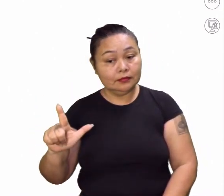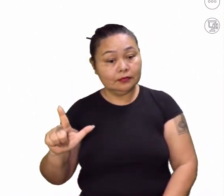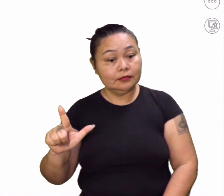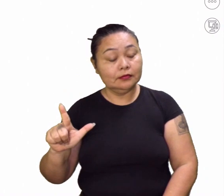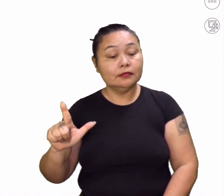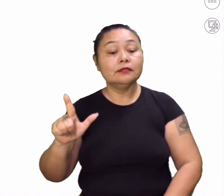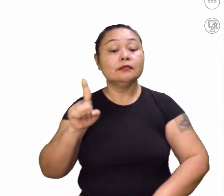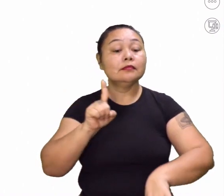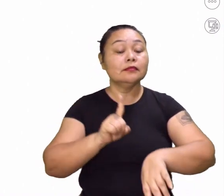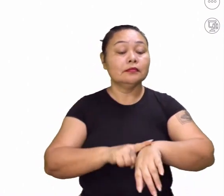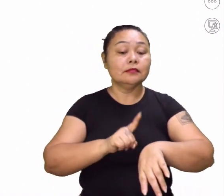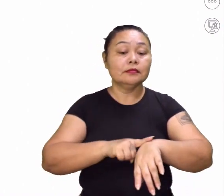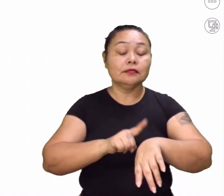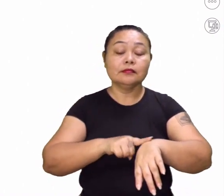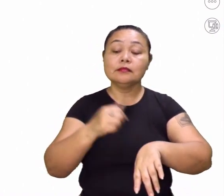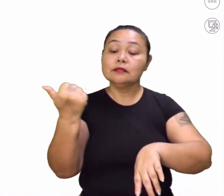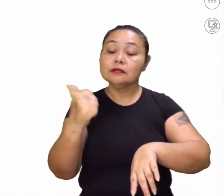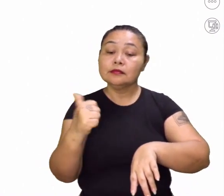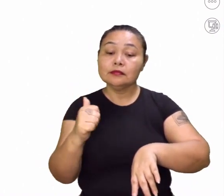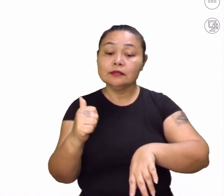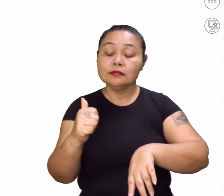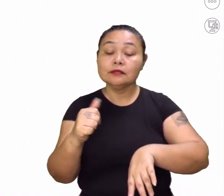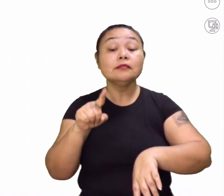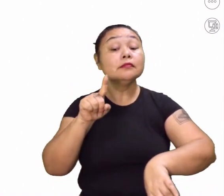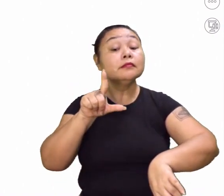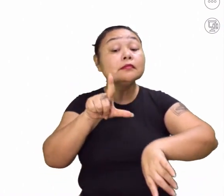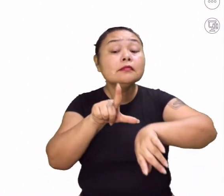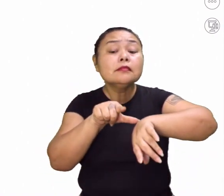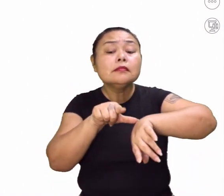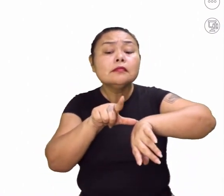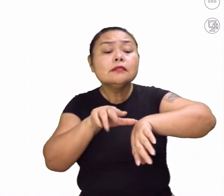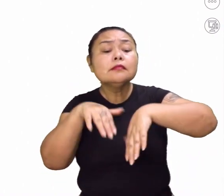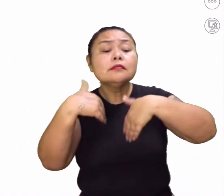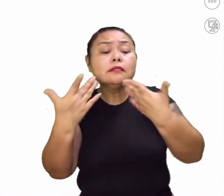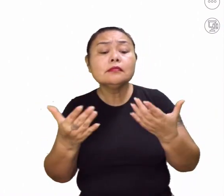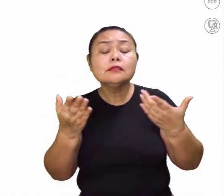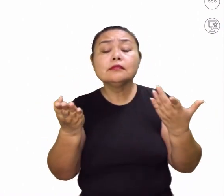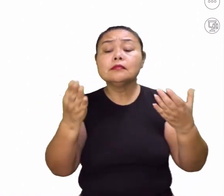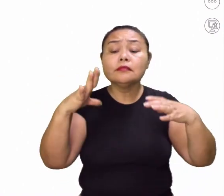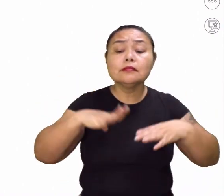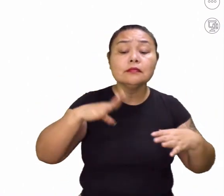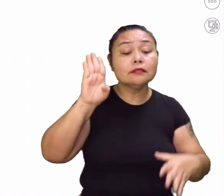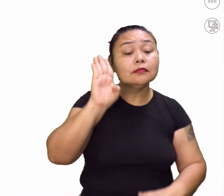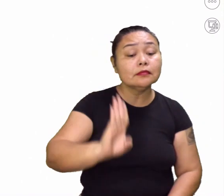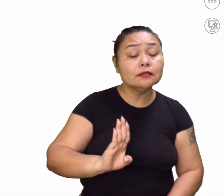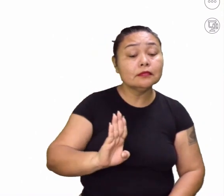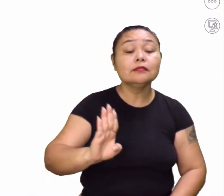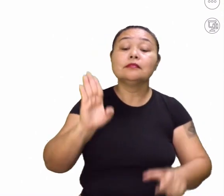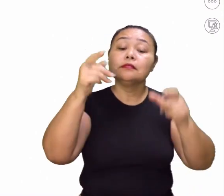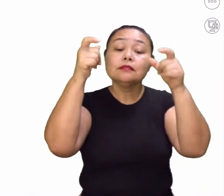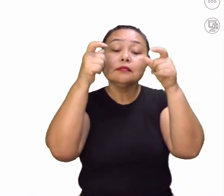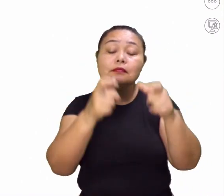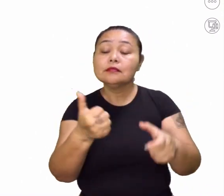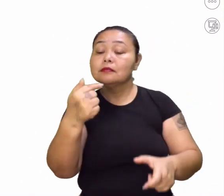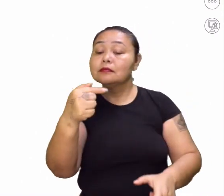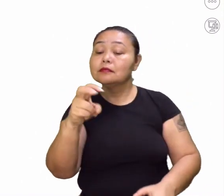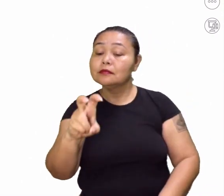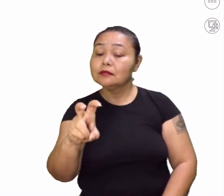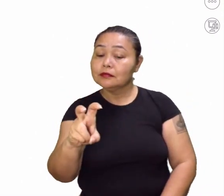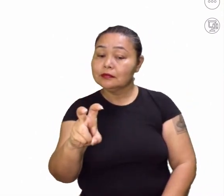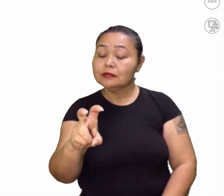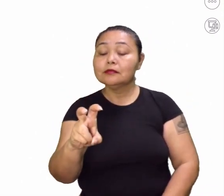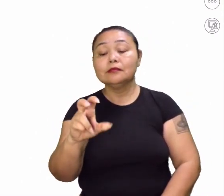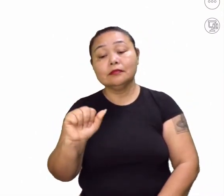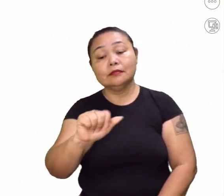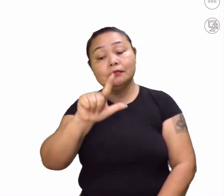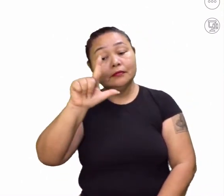leste, os relógios marcam 11 horas. Que horas serão na cidade B, localizada